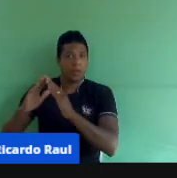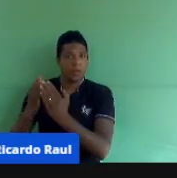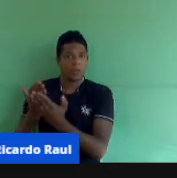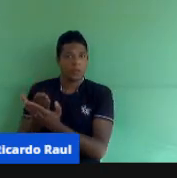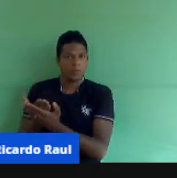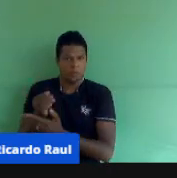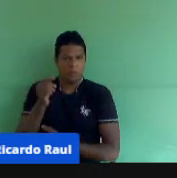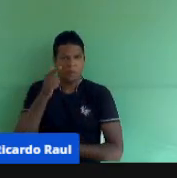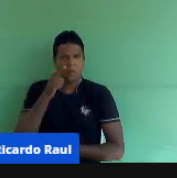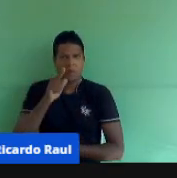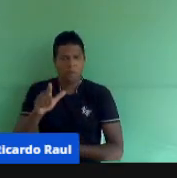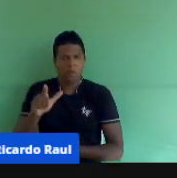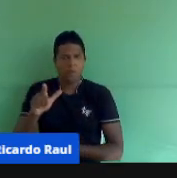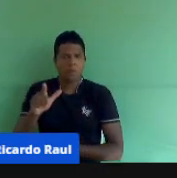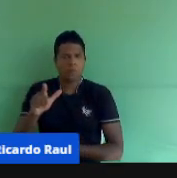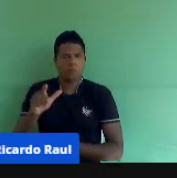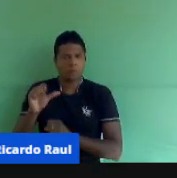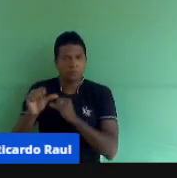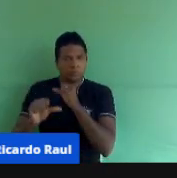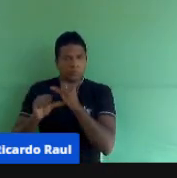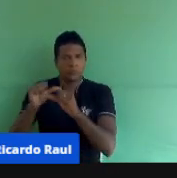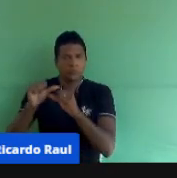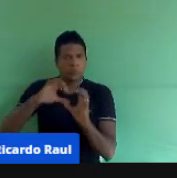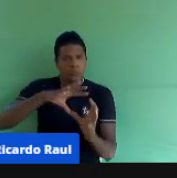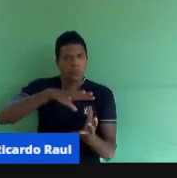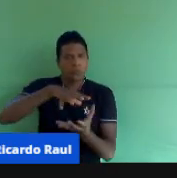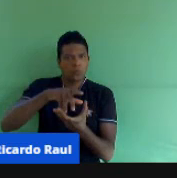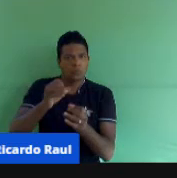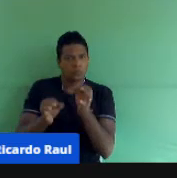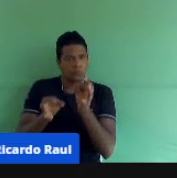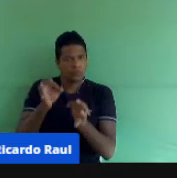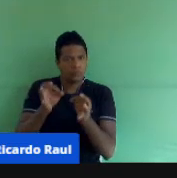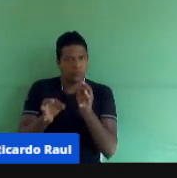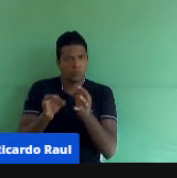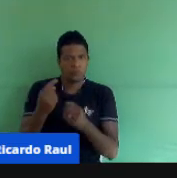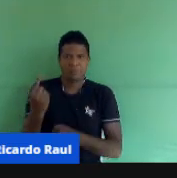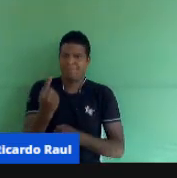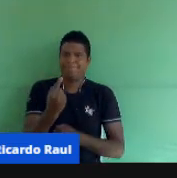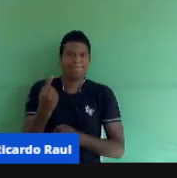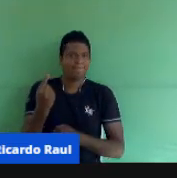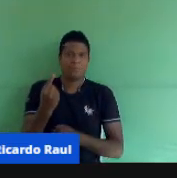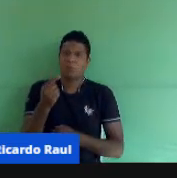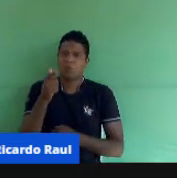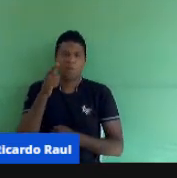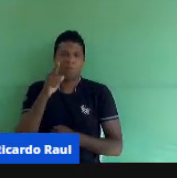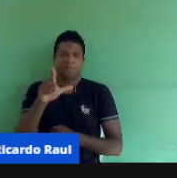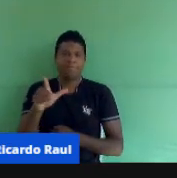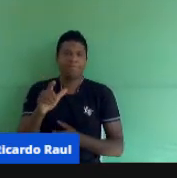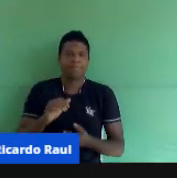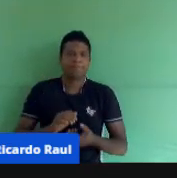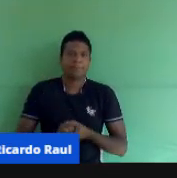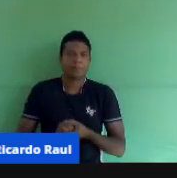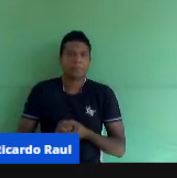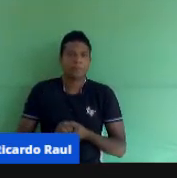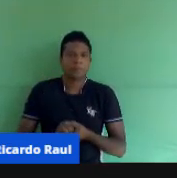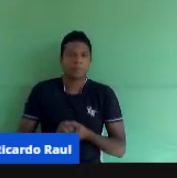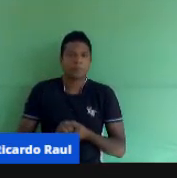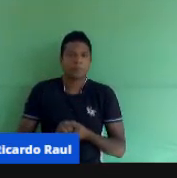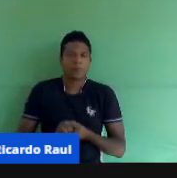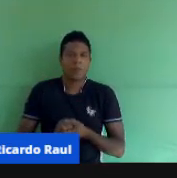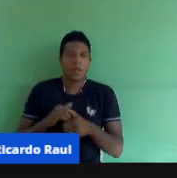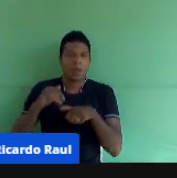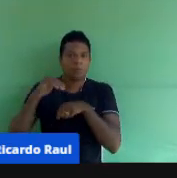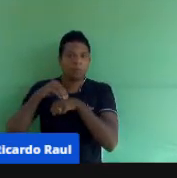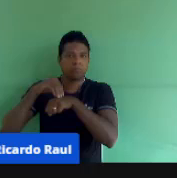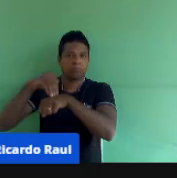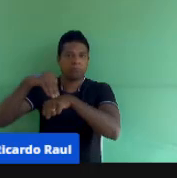conseguir construir um mundo socialmente justo, ecologicamente equilibrado, a escola sozinha não dá conta, né? Então, ela colocou muita culpa no indivíduo, né?